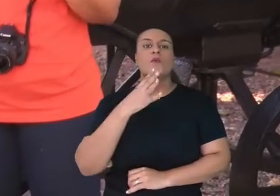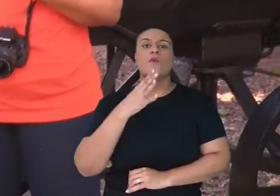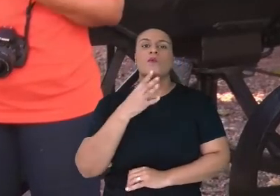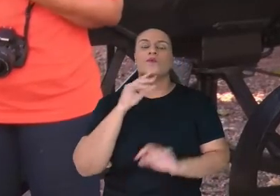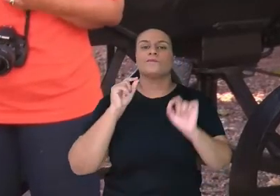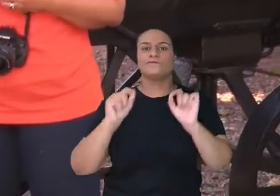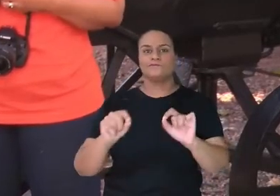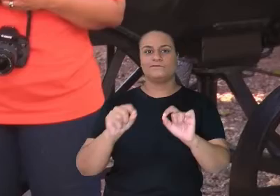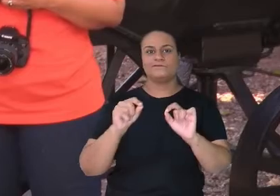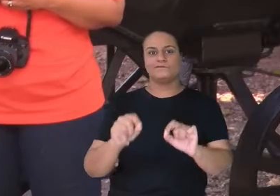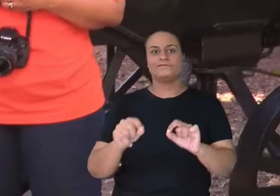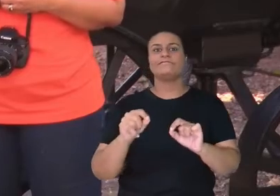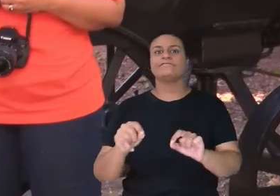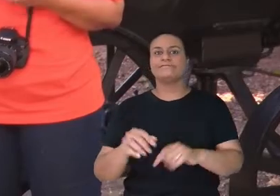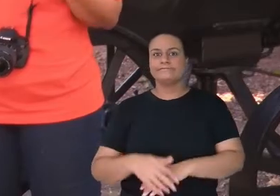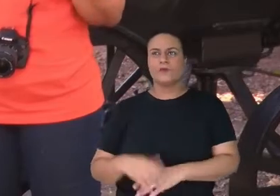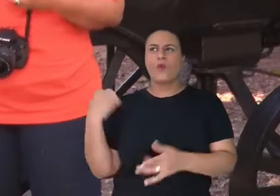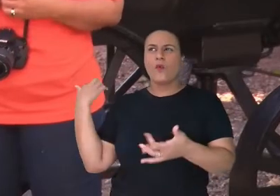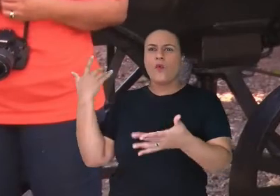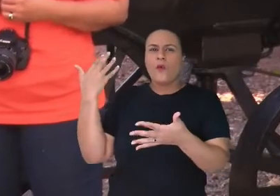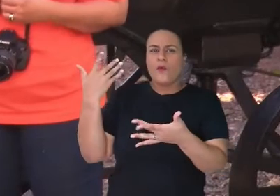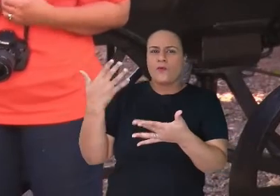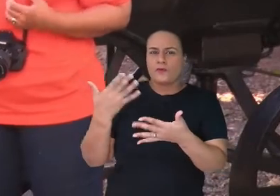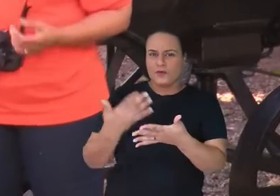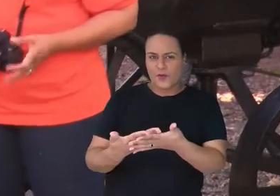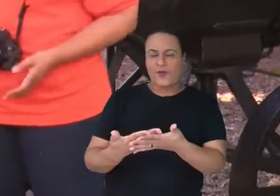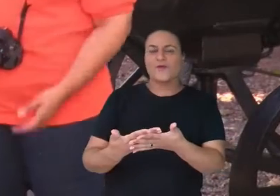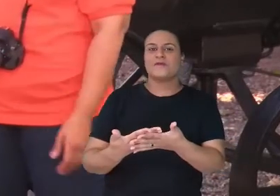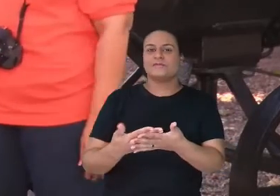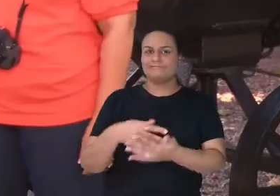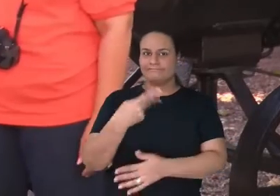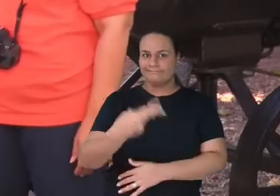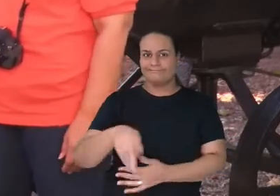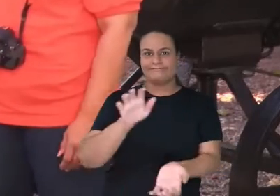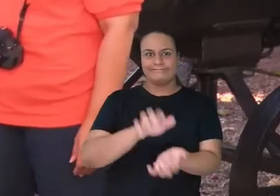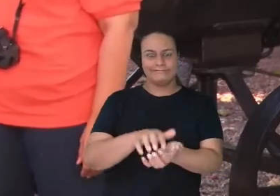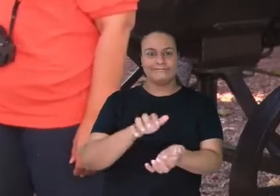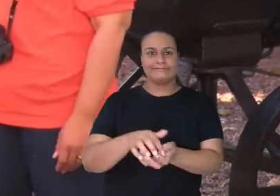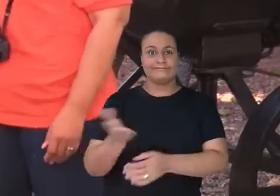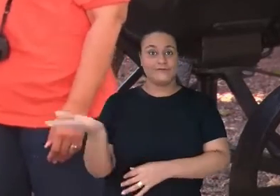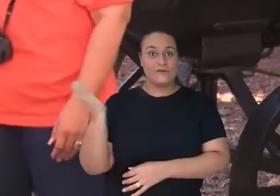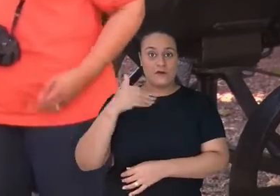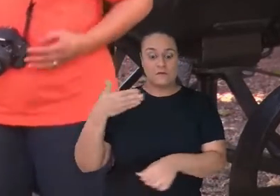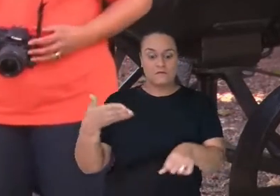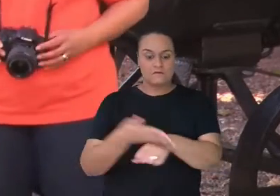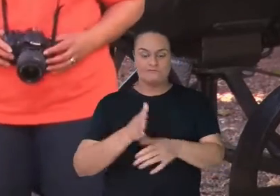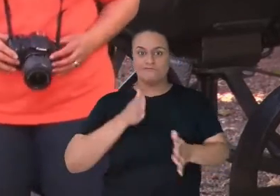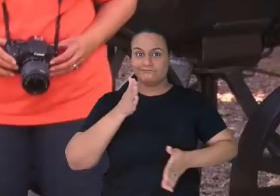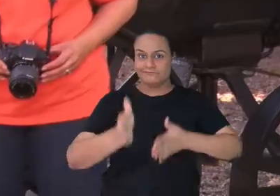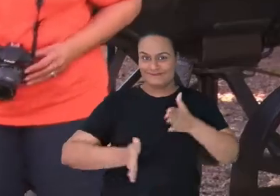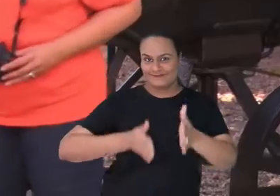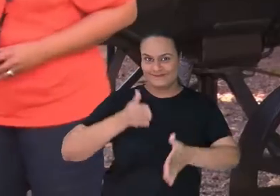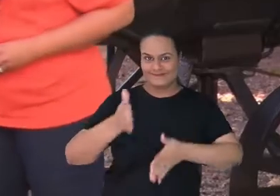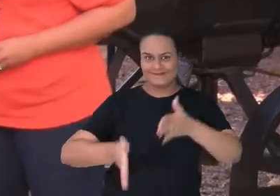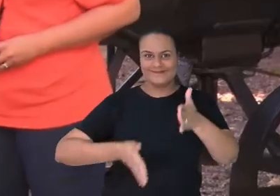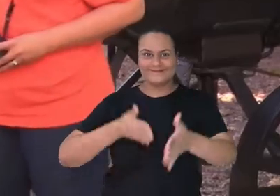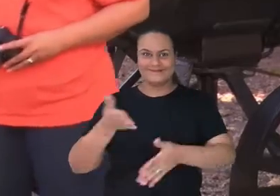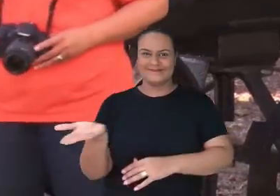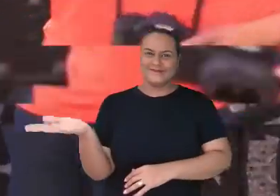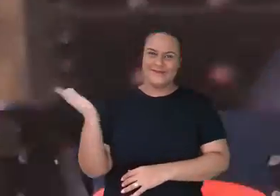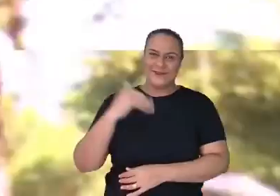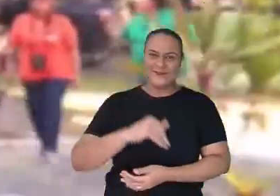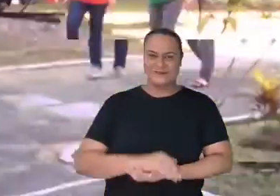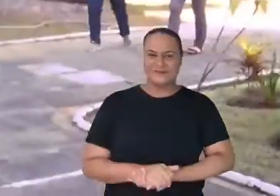da nossa ancestralidade, da nossa história. Pois é, vamos entrar nessa locomotiva, né, e pegar o trem. Vamos embora pegar esse